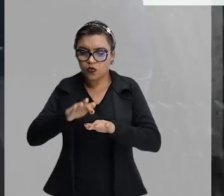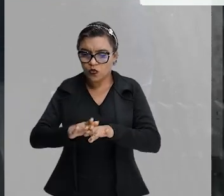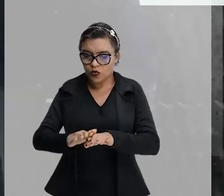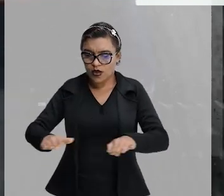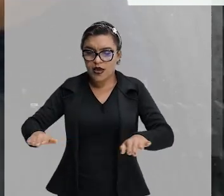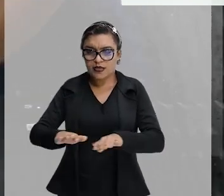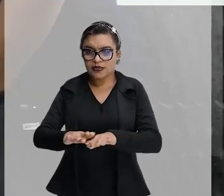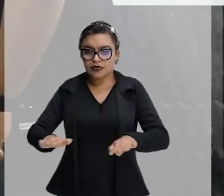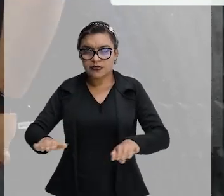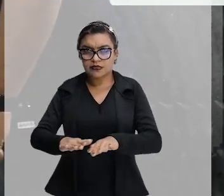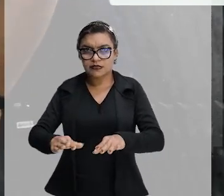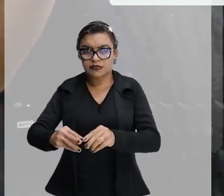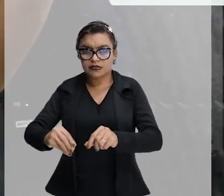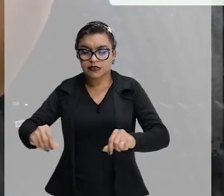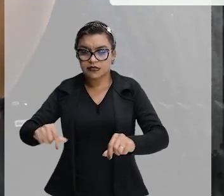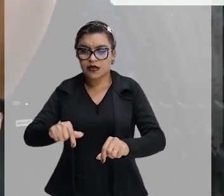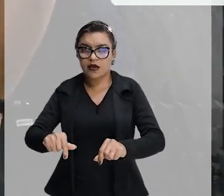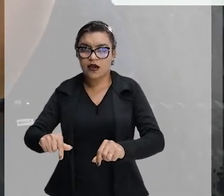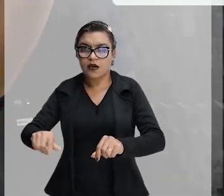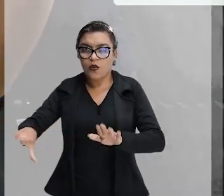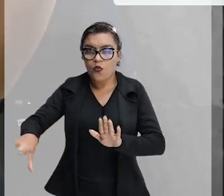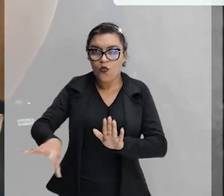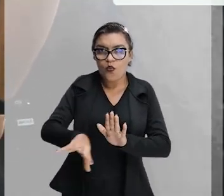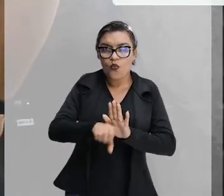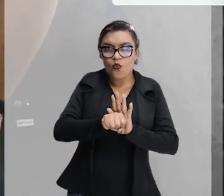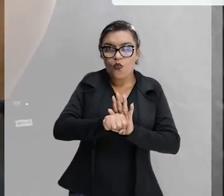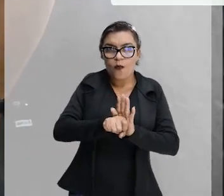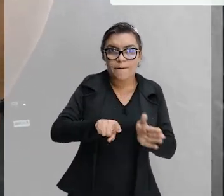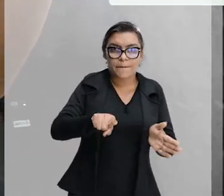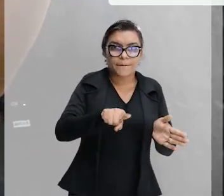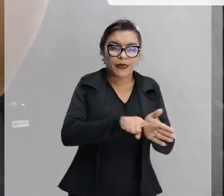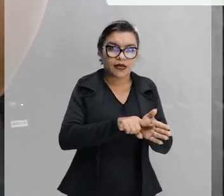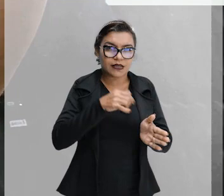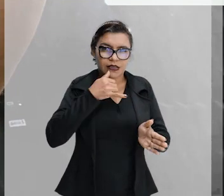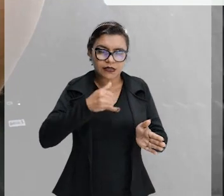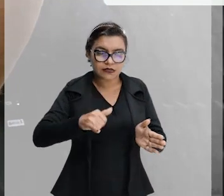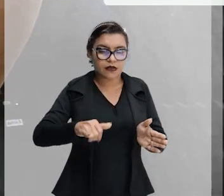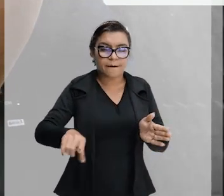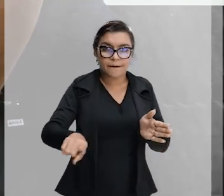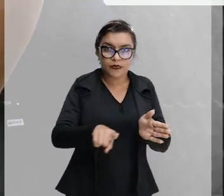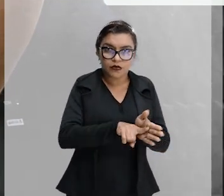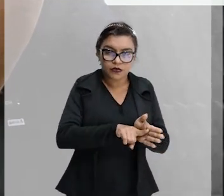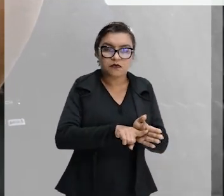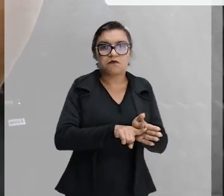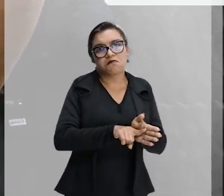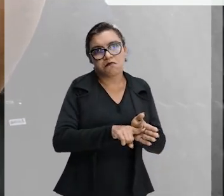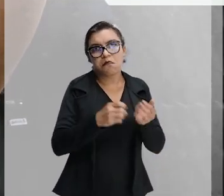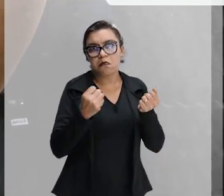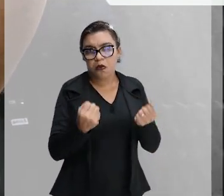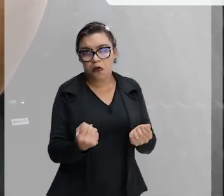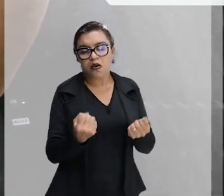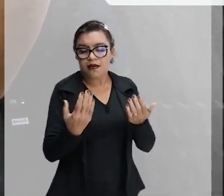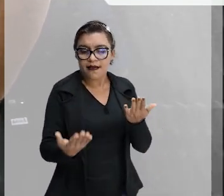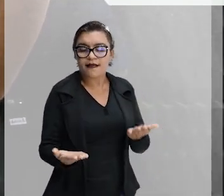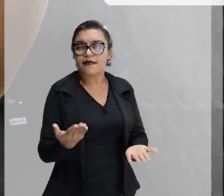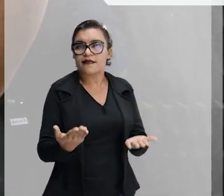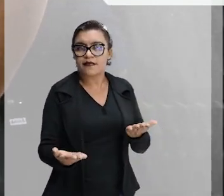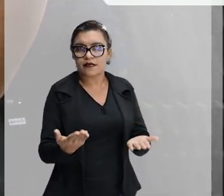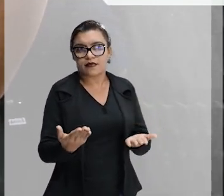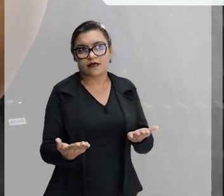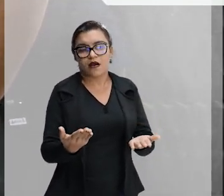puxar cargas negativas para poder ele se equilibrar ou ele